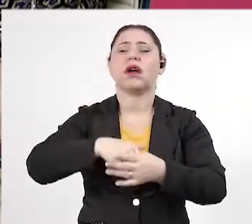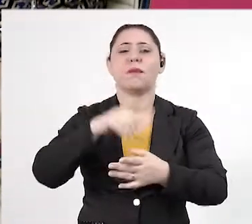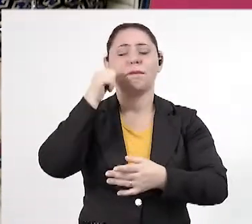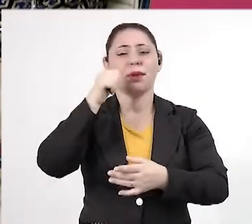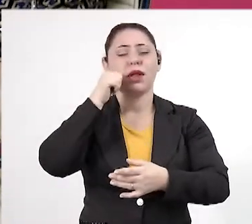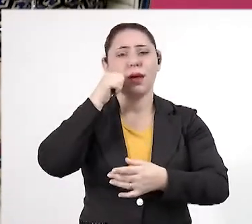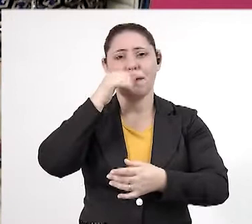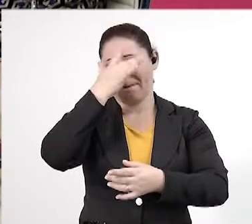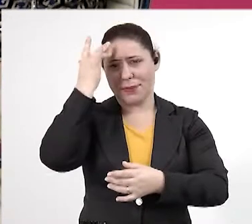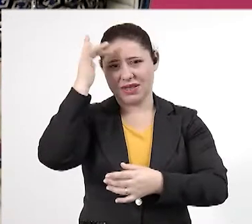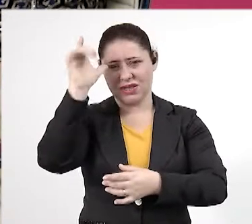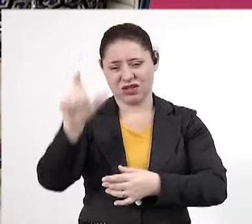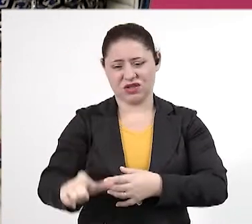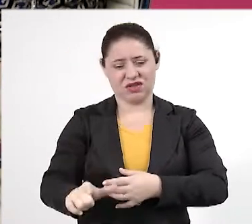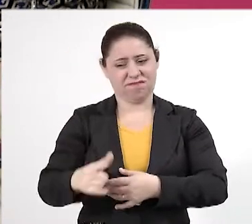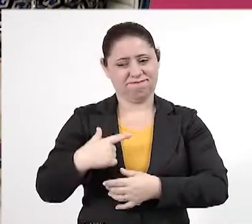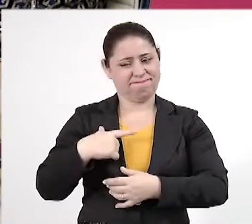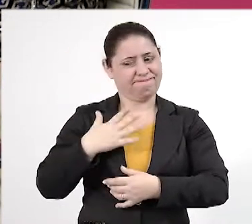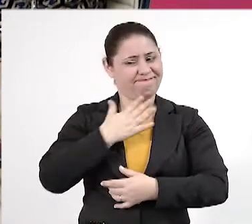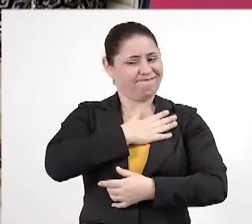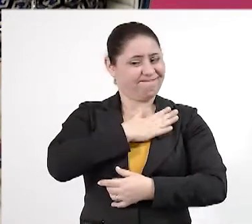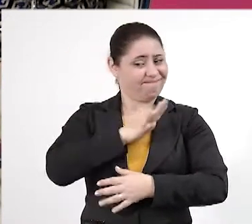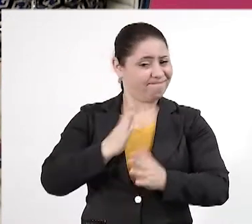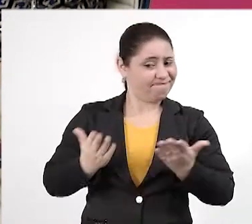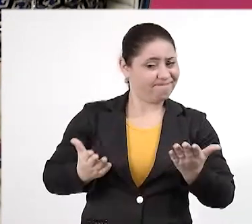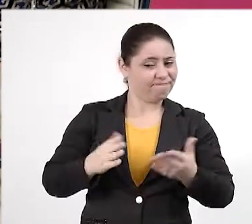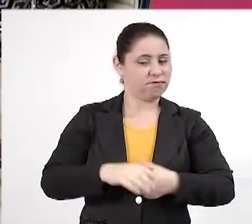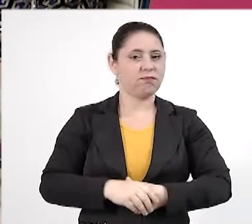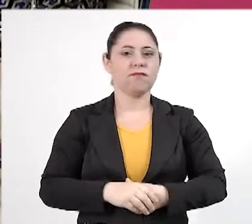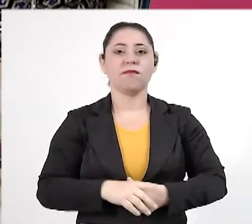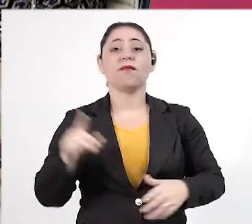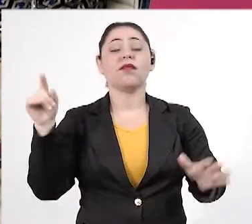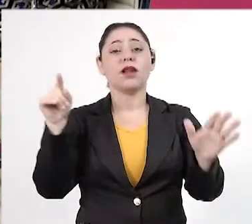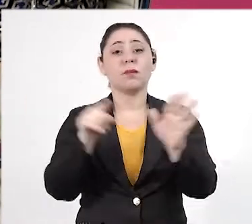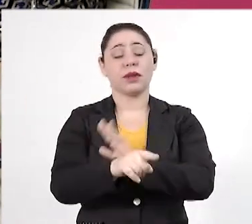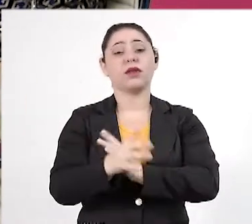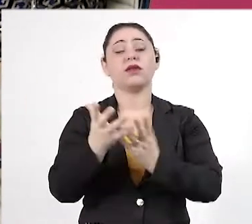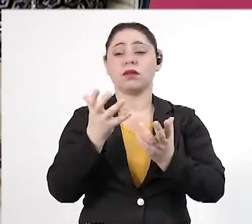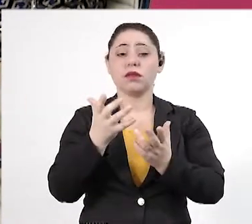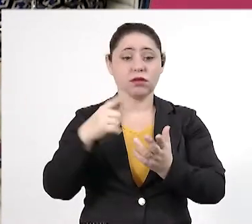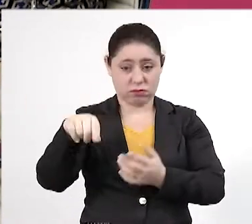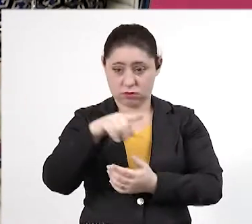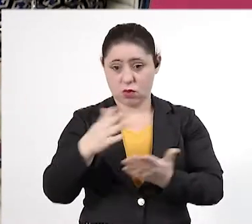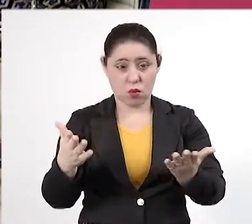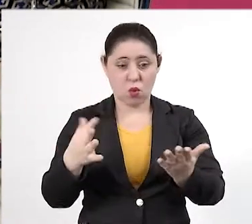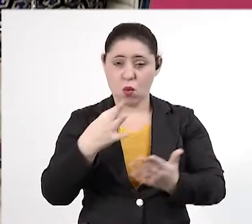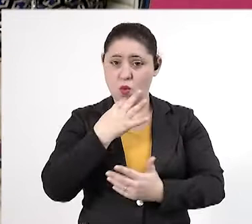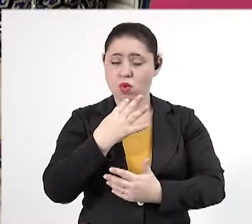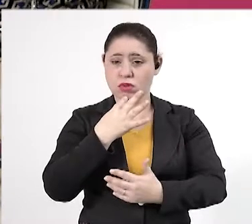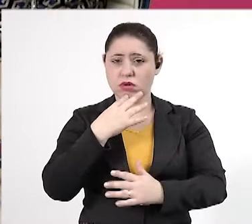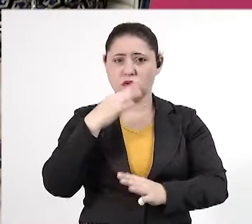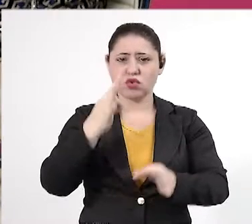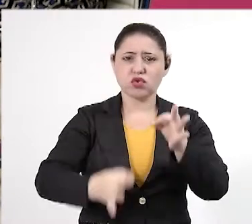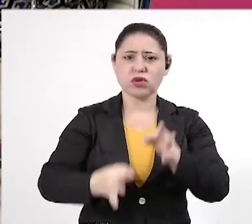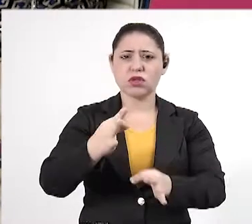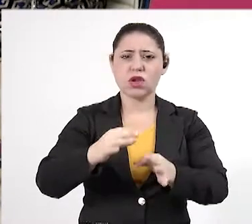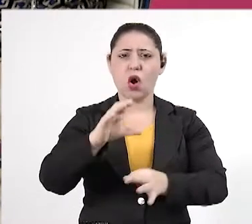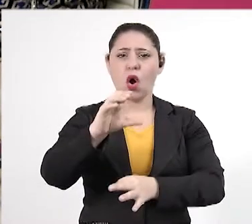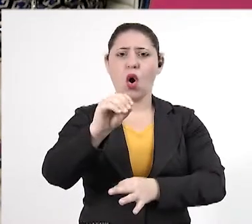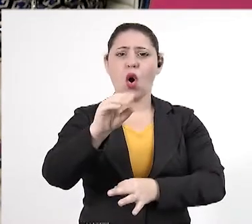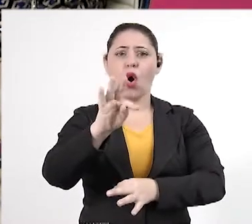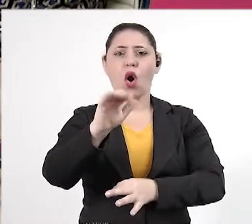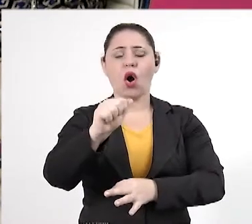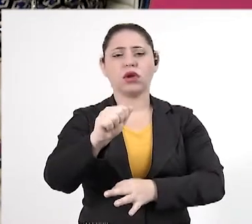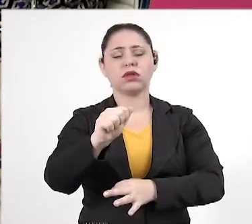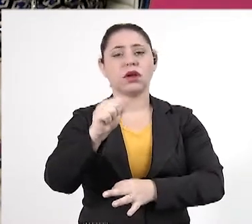as eleições, as pessoas elas já vêm com uma certa ressalva. E eu gostaria de perguntar, até para vocês, com todo o conhecimento jurídico, se